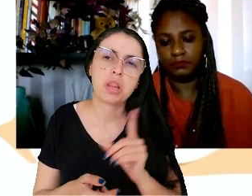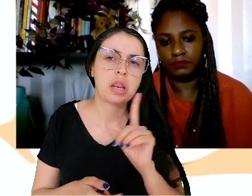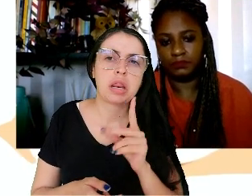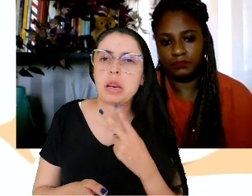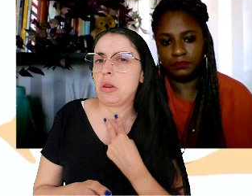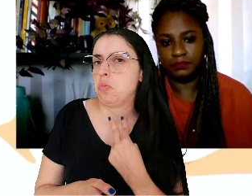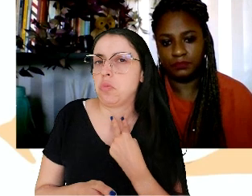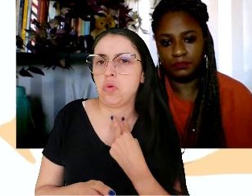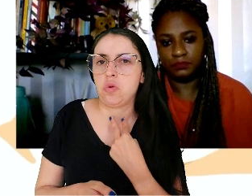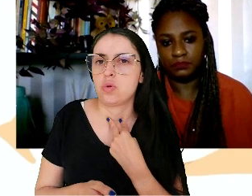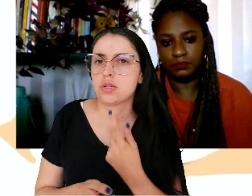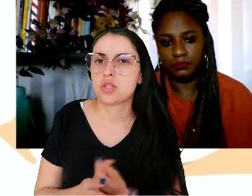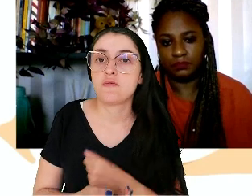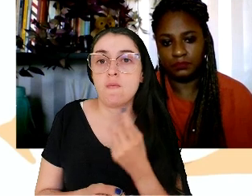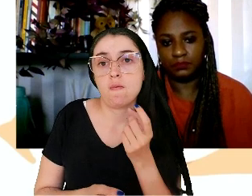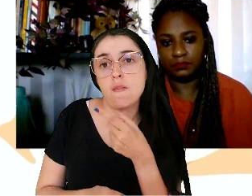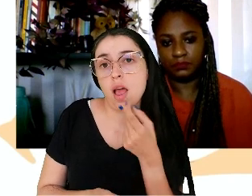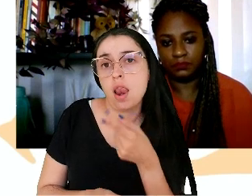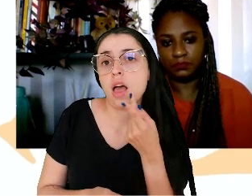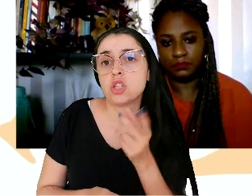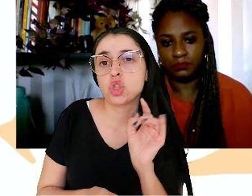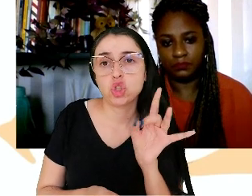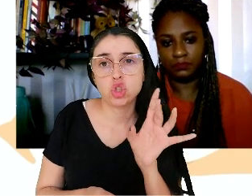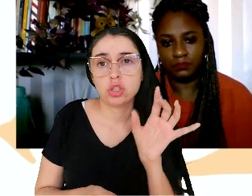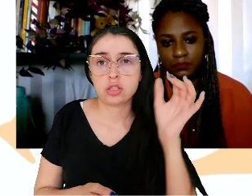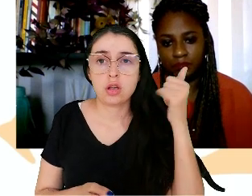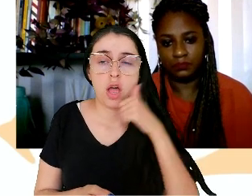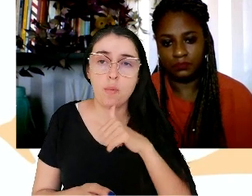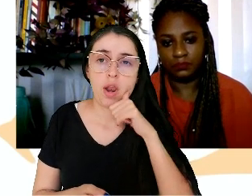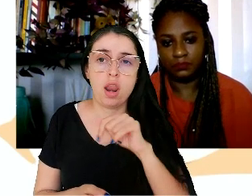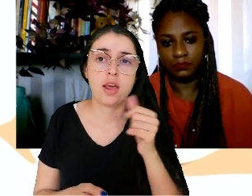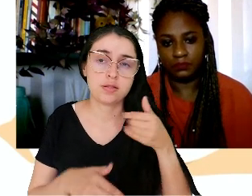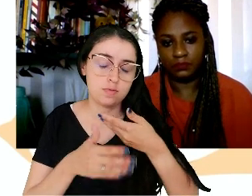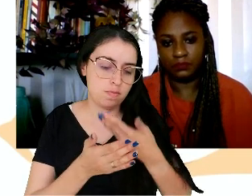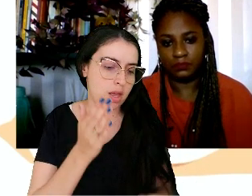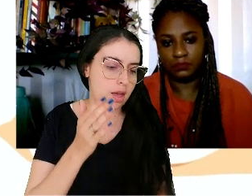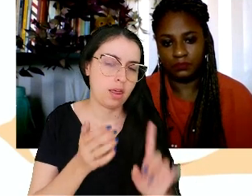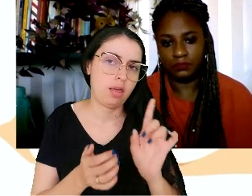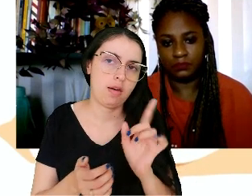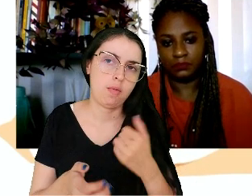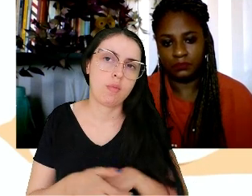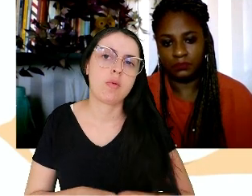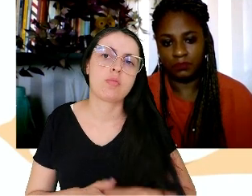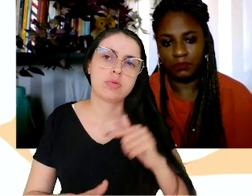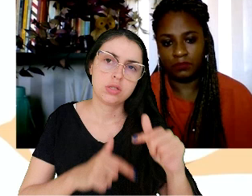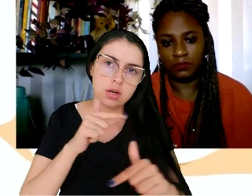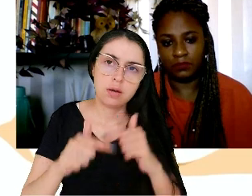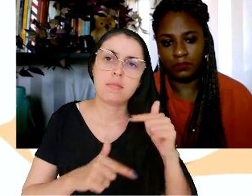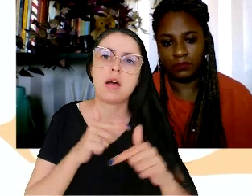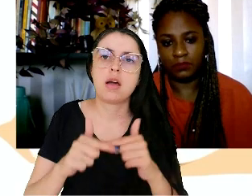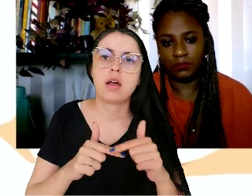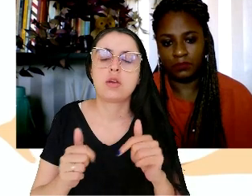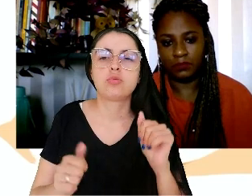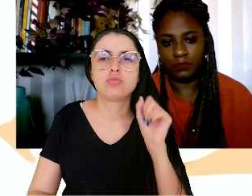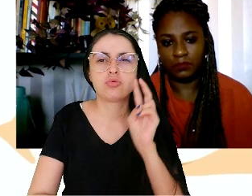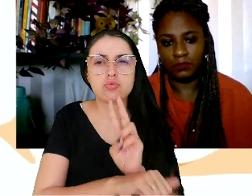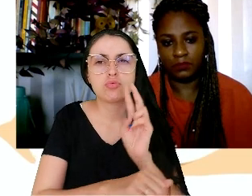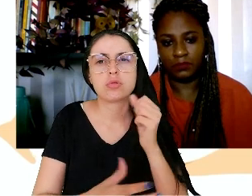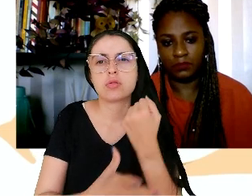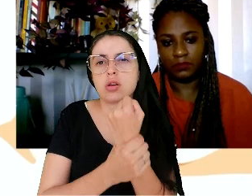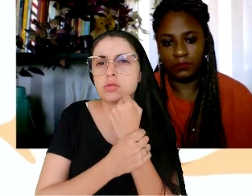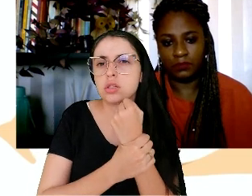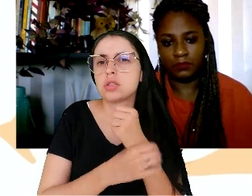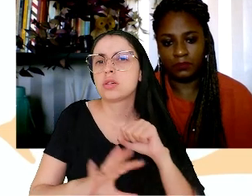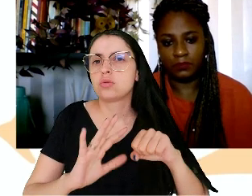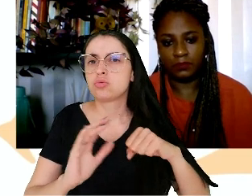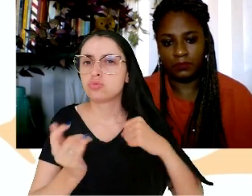Não podemos mais dizer que só as mulheres podem cair. O nosso trabalho é proteção dentro